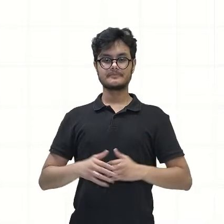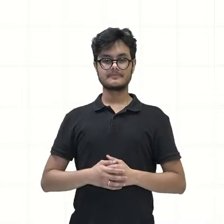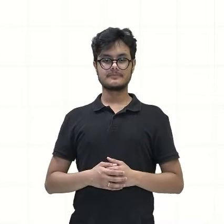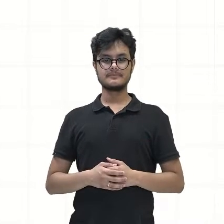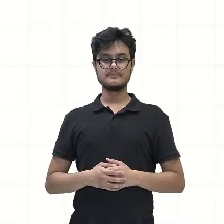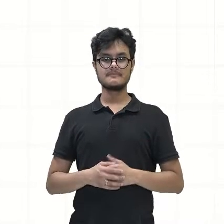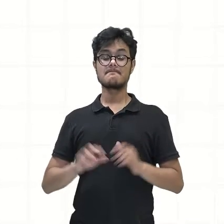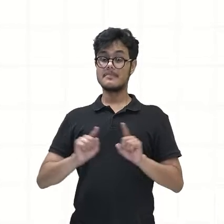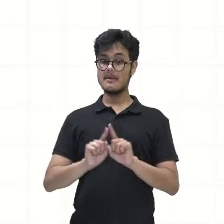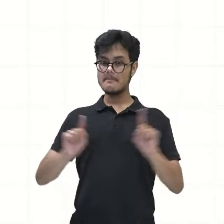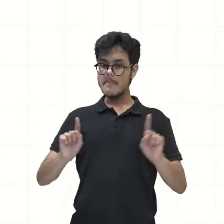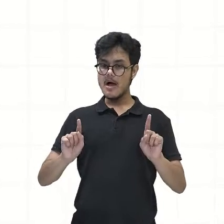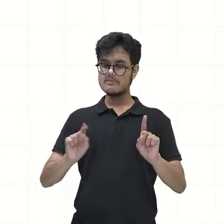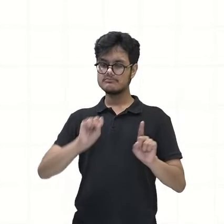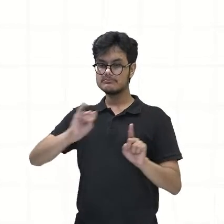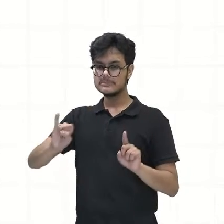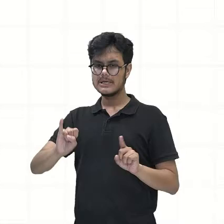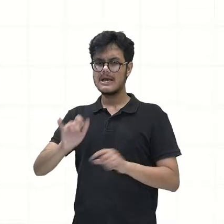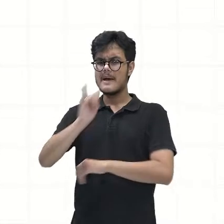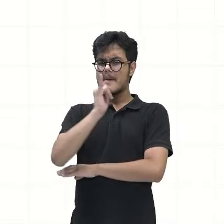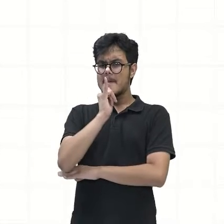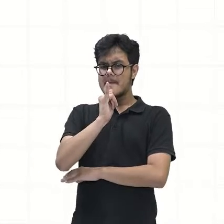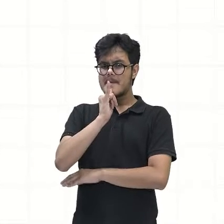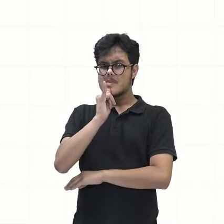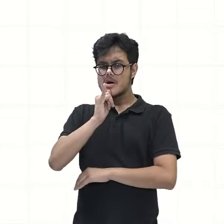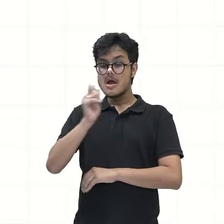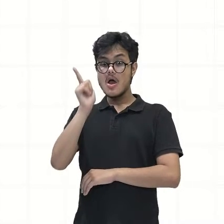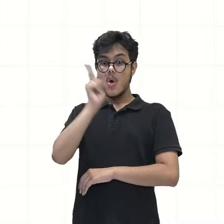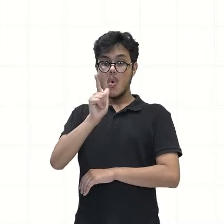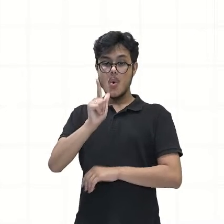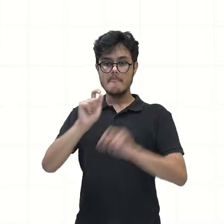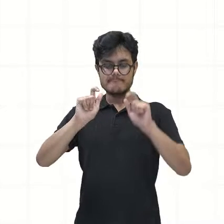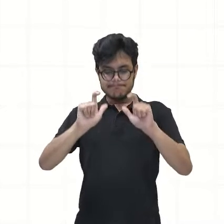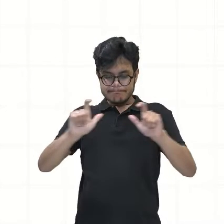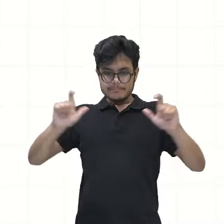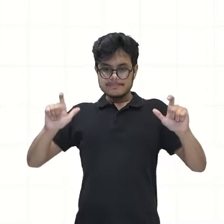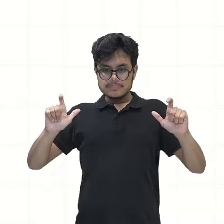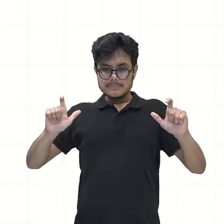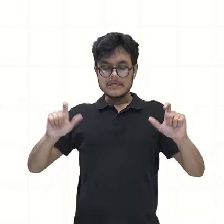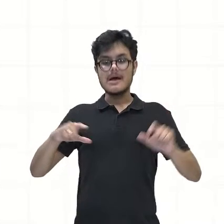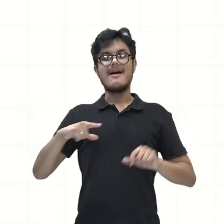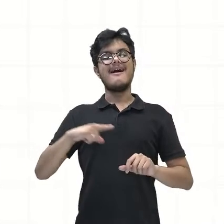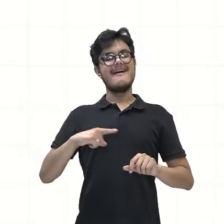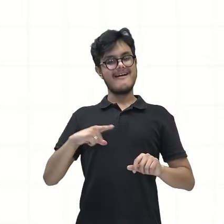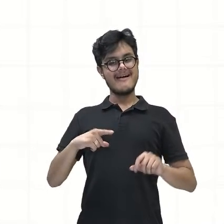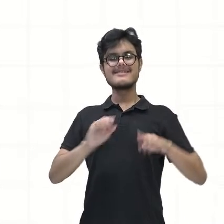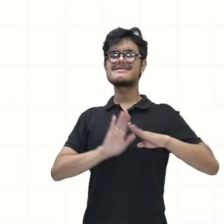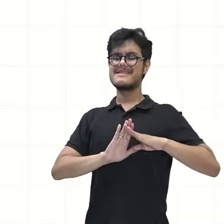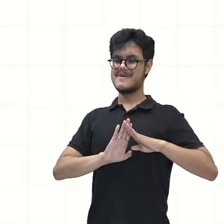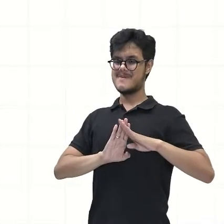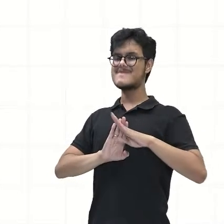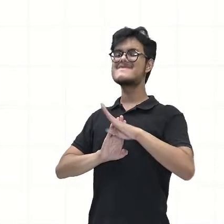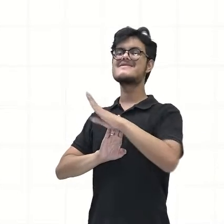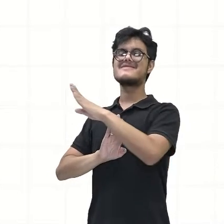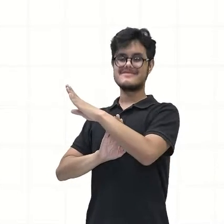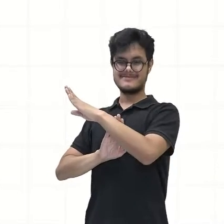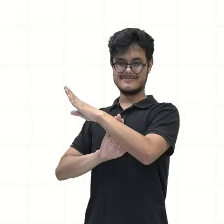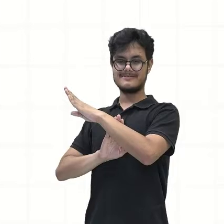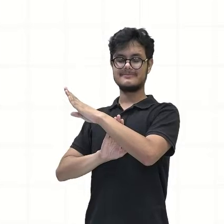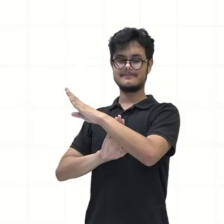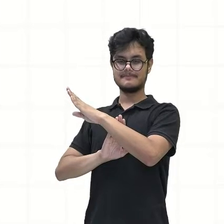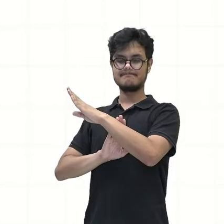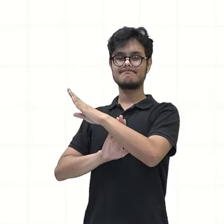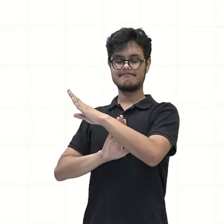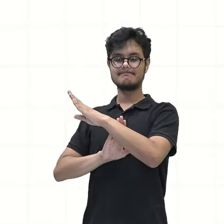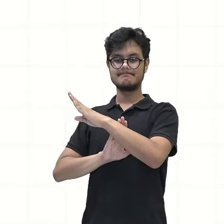Mas quando eu aumento a escala, né, eu consigo observar que essa taxa de juros é uma taxa